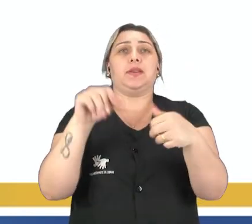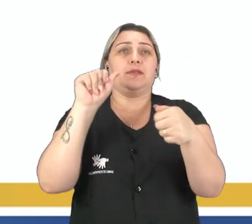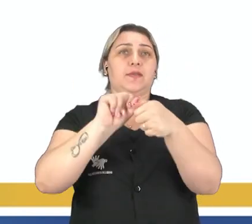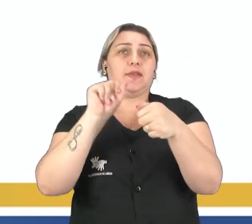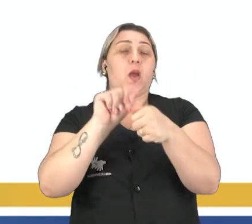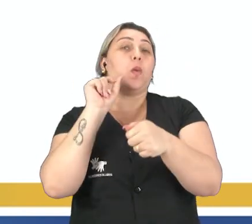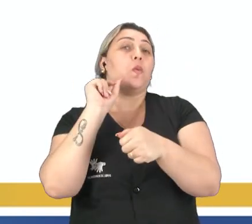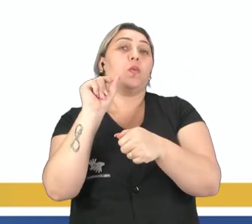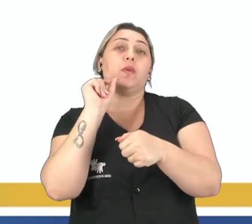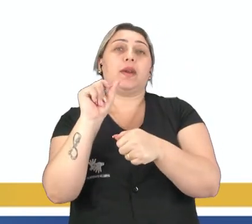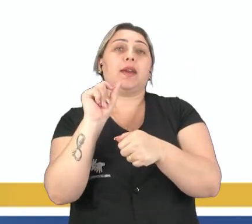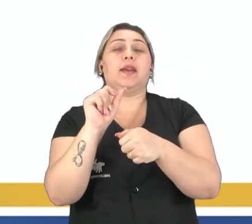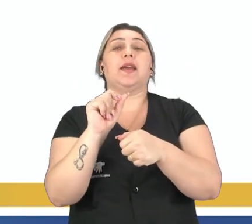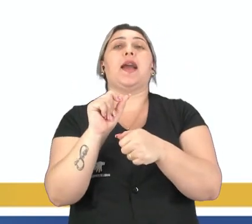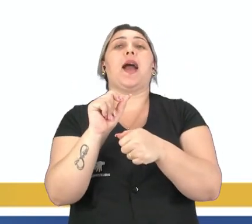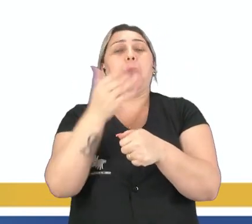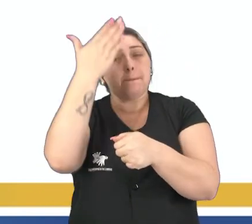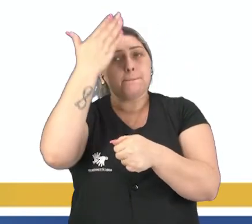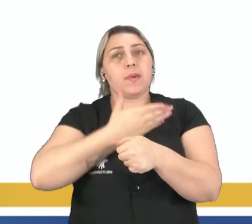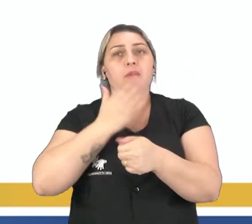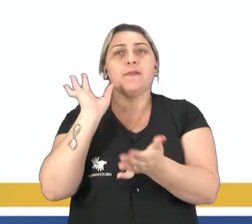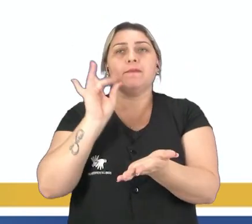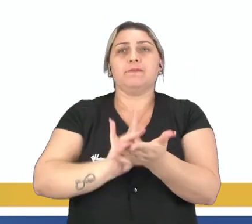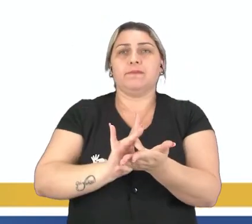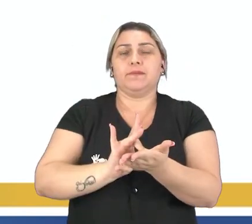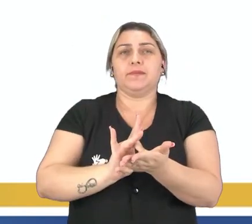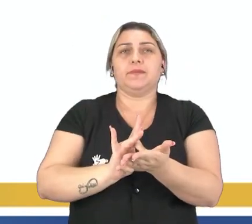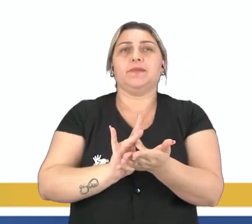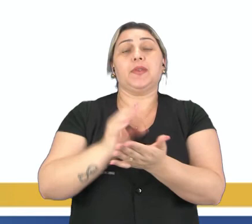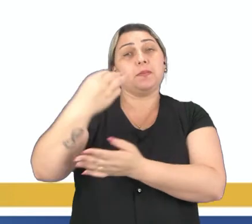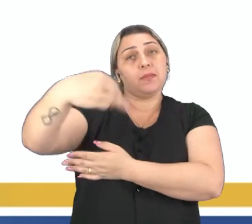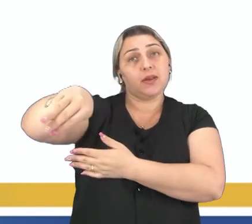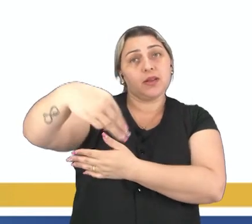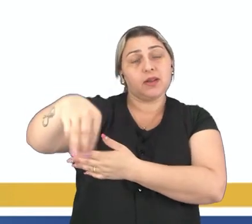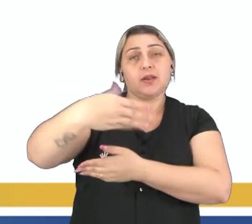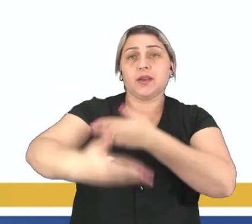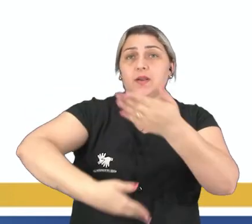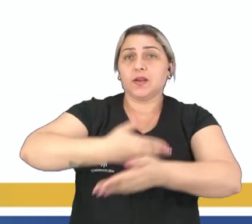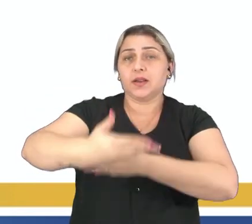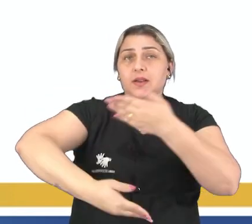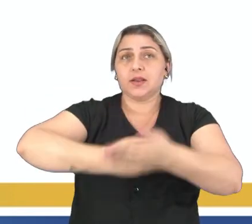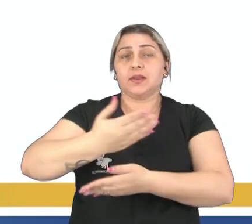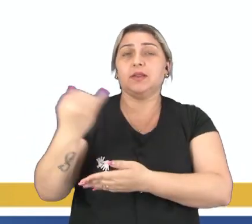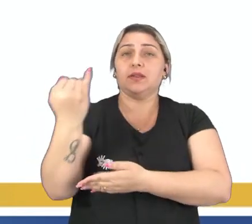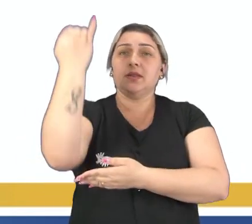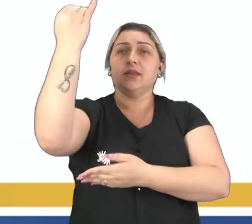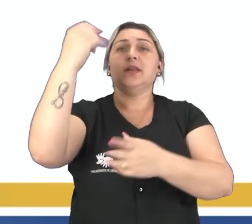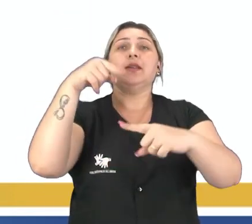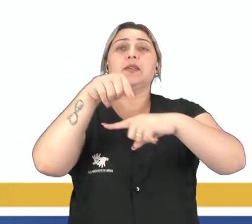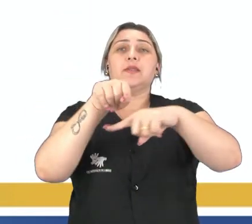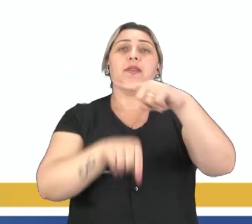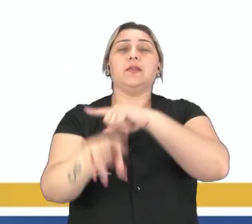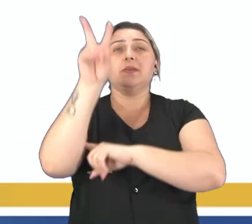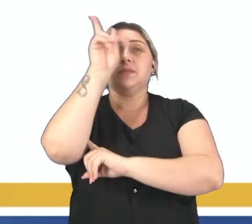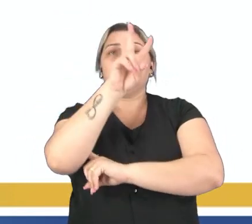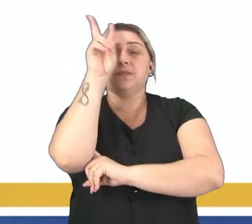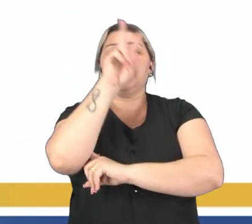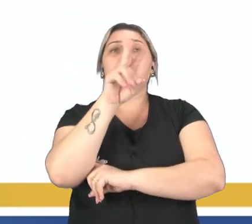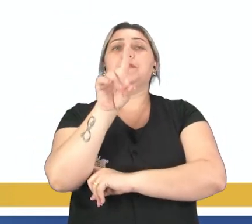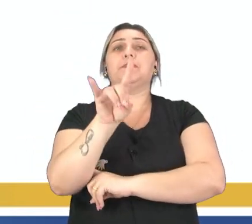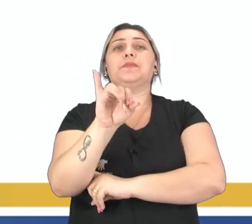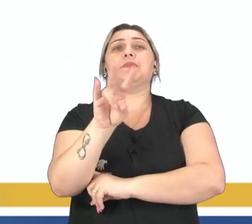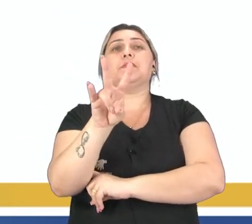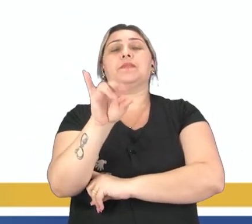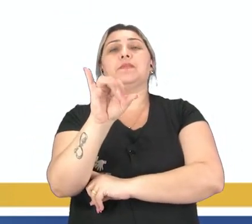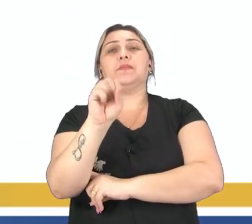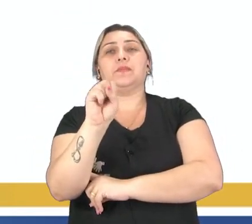quê? Tirar minha prova real, que matematicamente é a relação fundamental da divisão. Lembrando, o